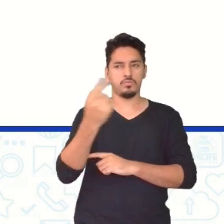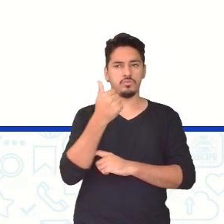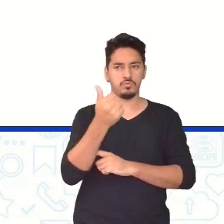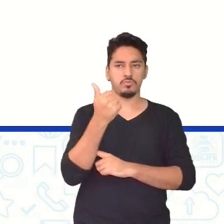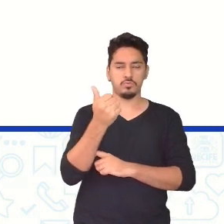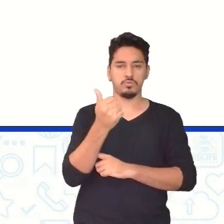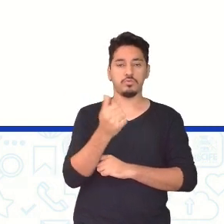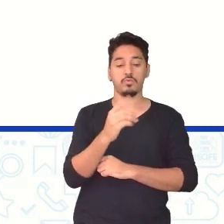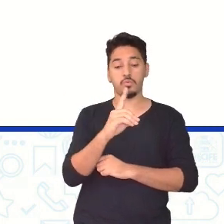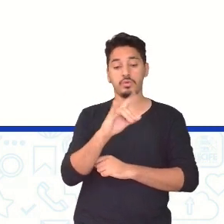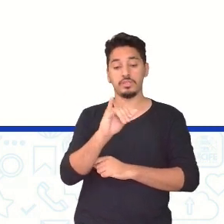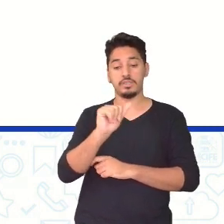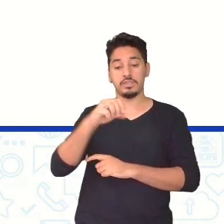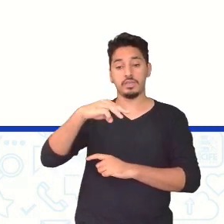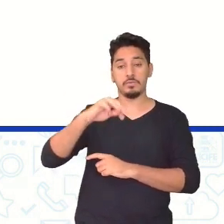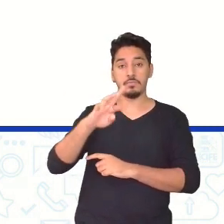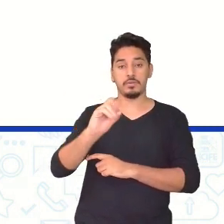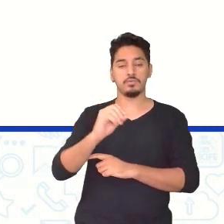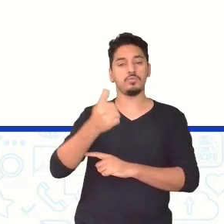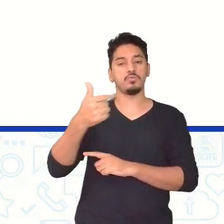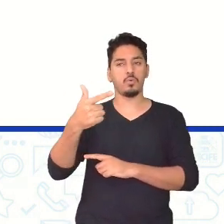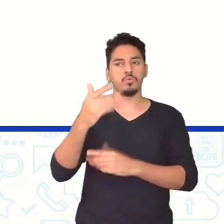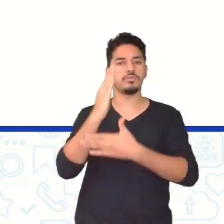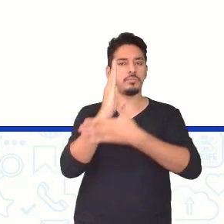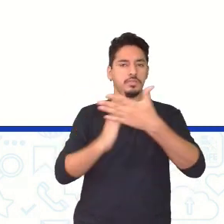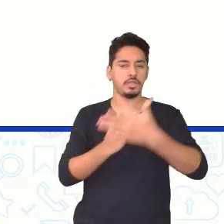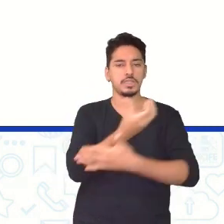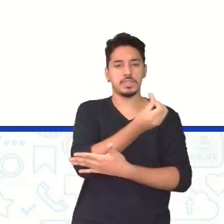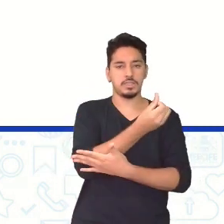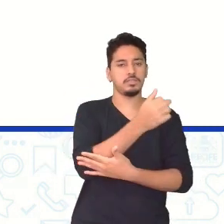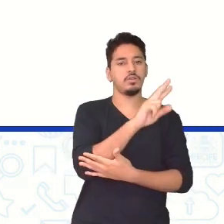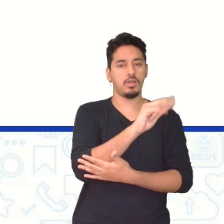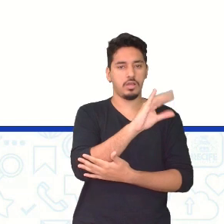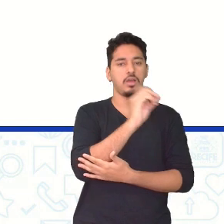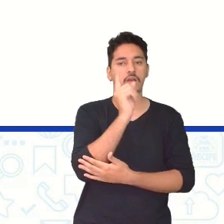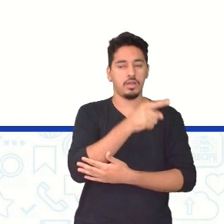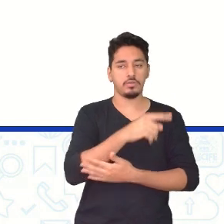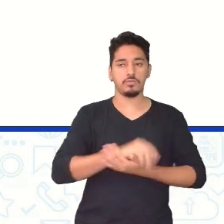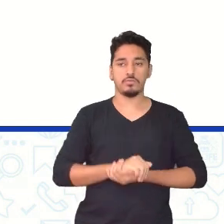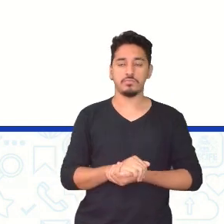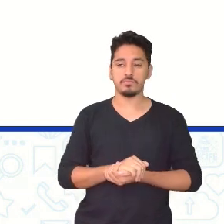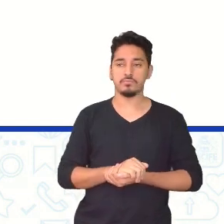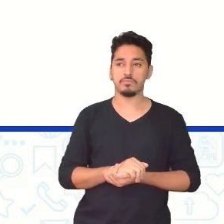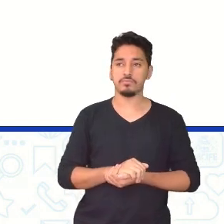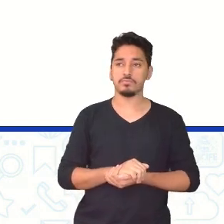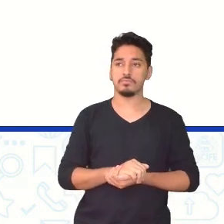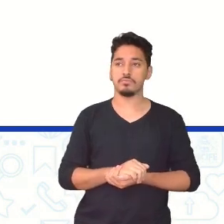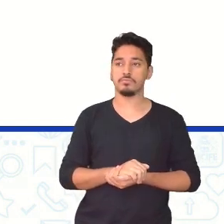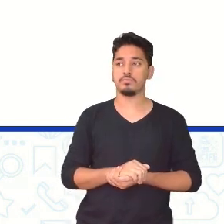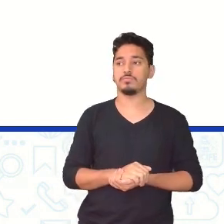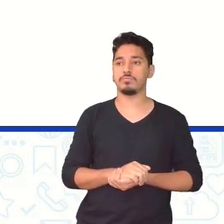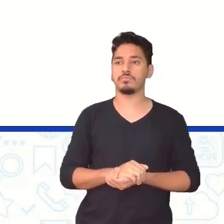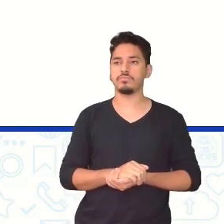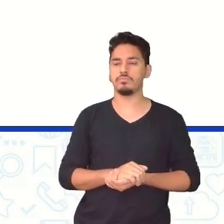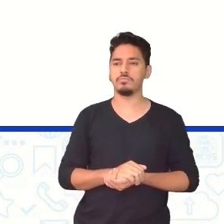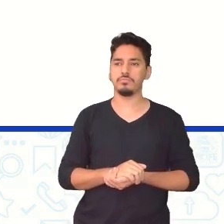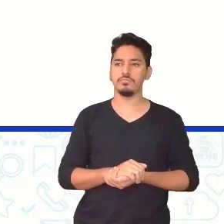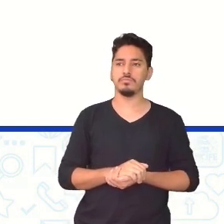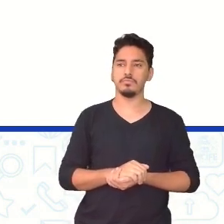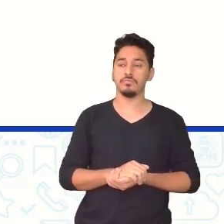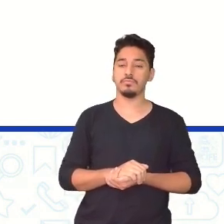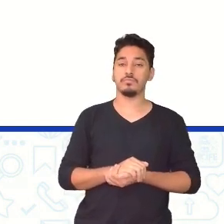O diâmetro é 12, então o raio vai ser 6. Isso para calcular o volume. Se calcular a área, eu já expliquei a vocês como é o processo. O volume fica